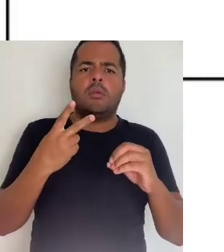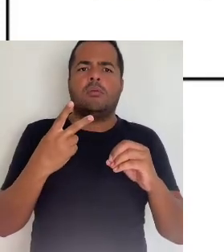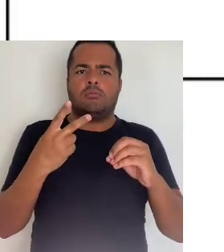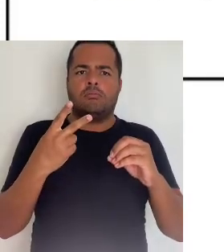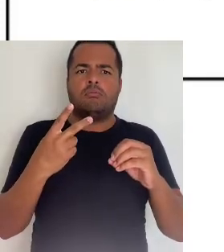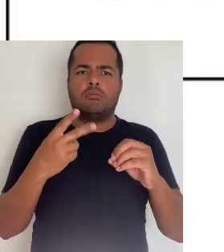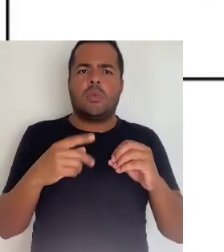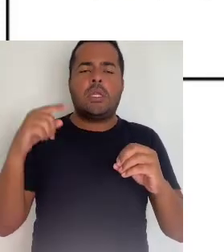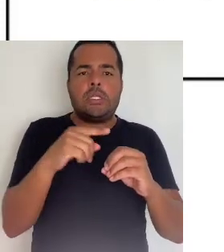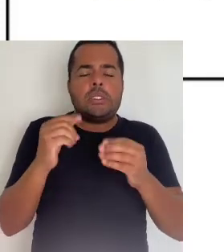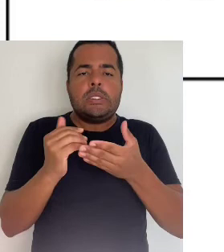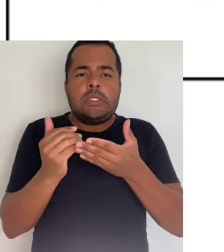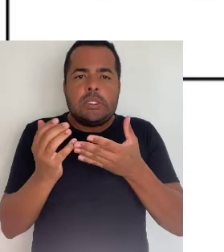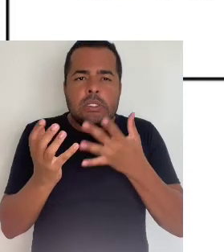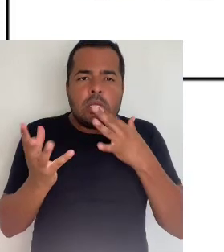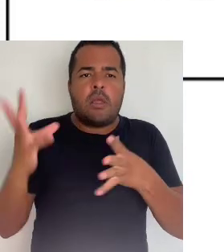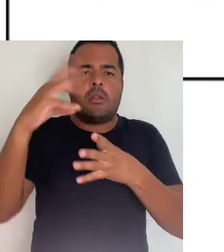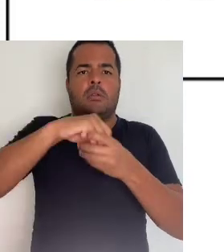está sendo